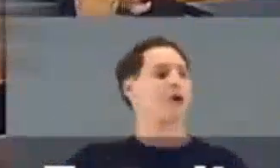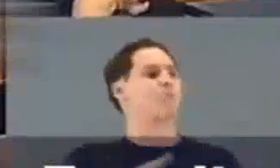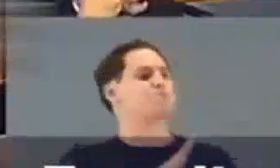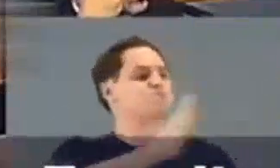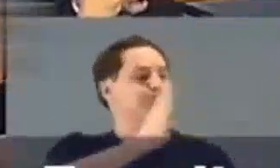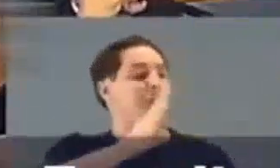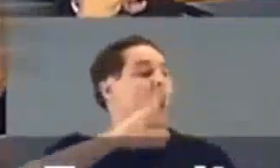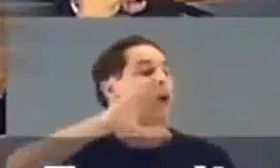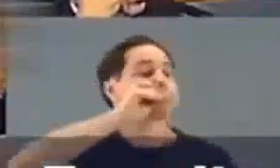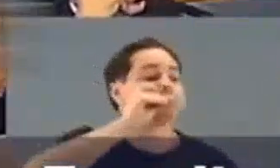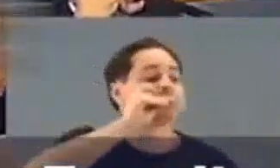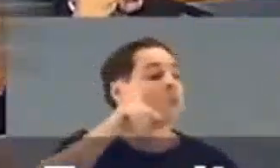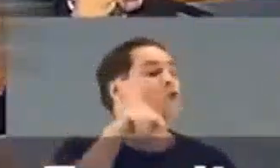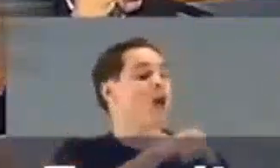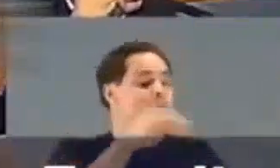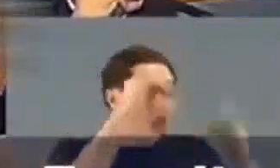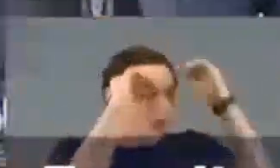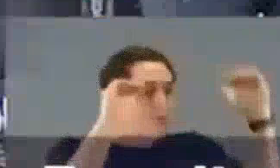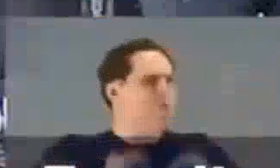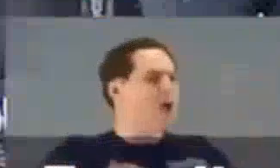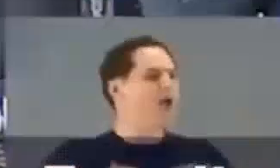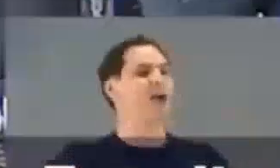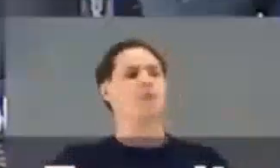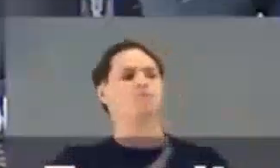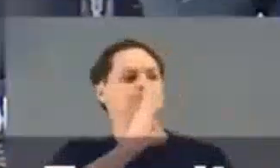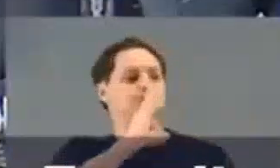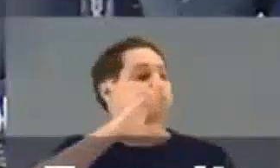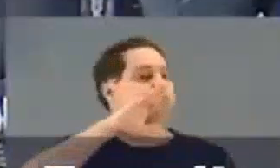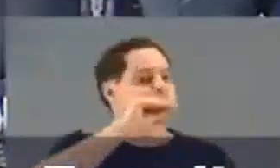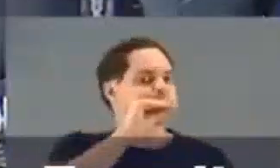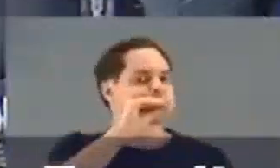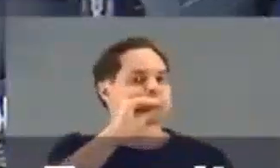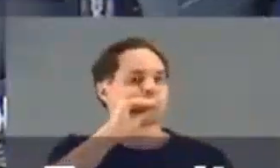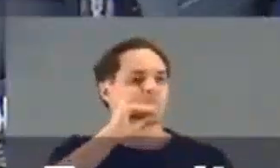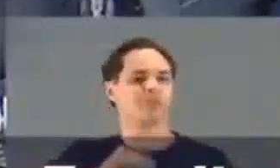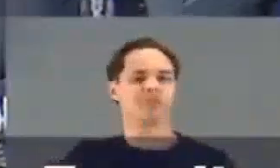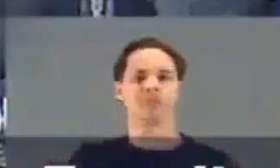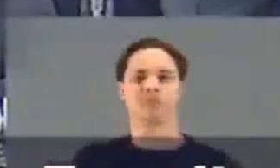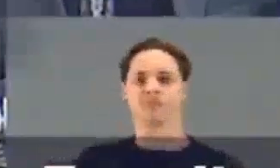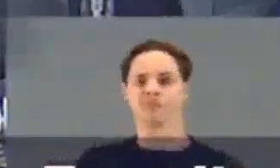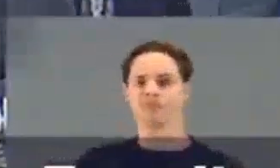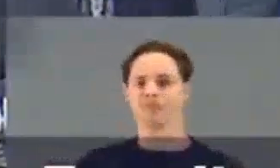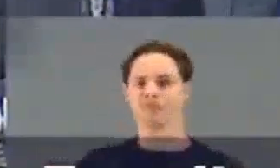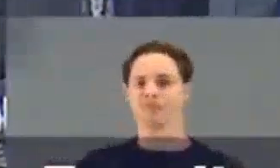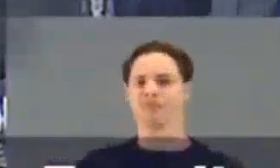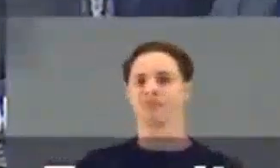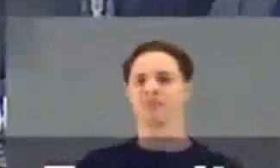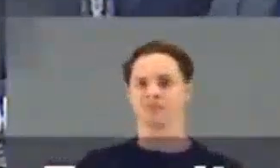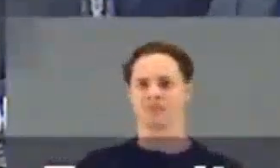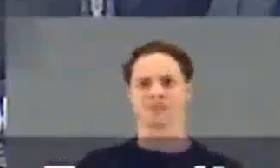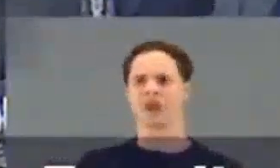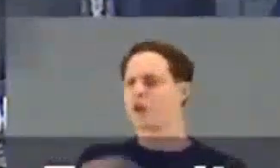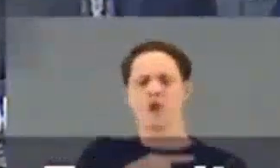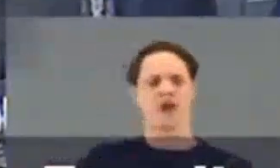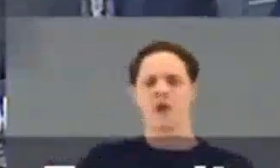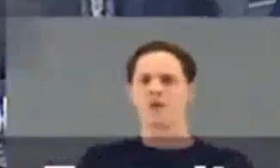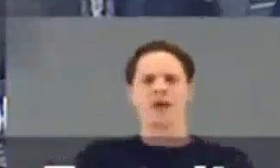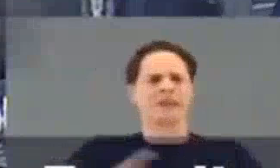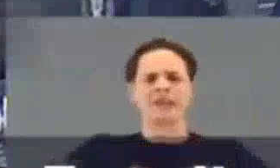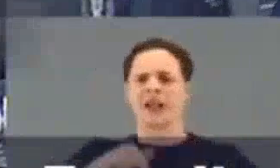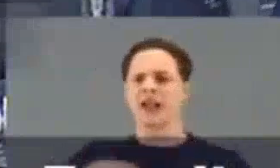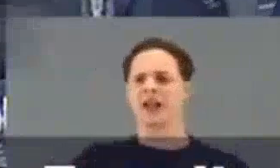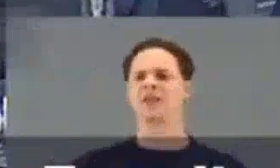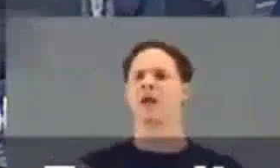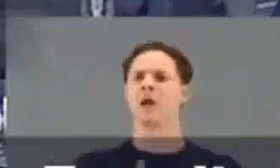sua boca. Respeite a comissão. Cale a boca. Presidente, eu não vou aceitar. aceitar isso aqui na